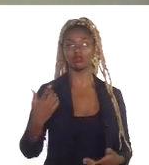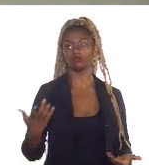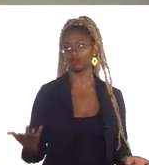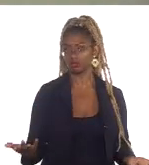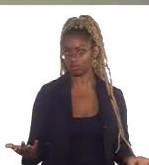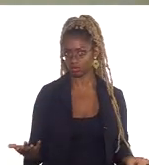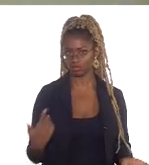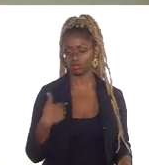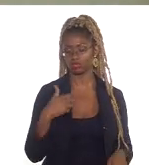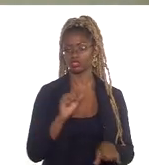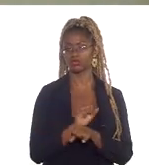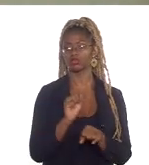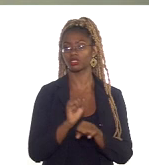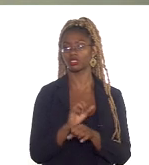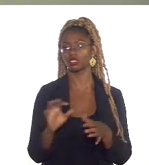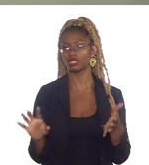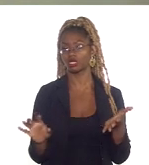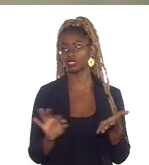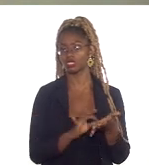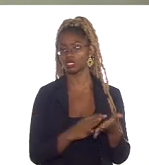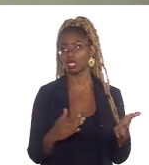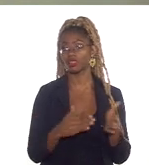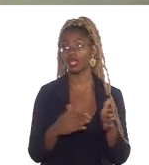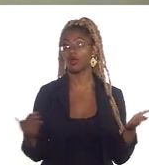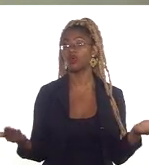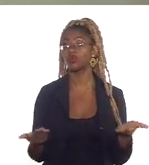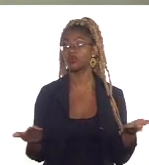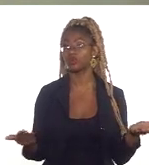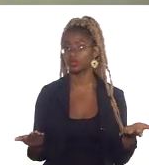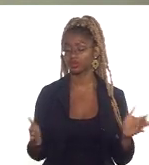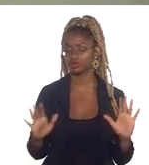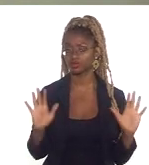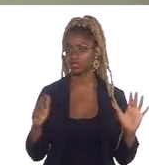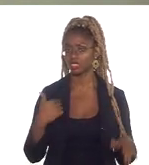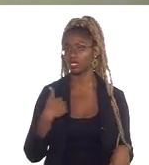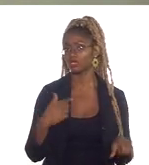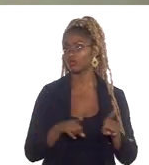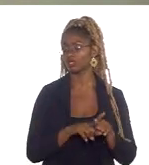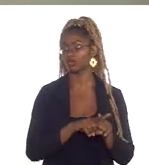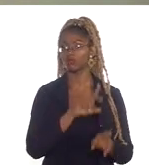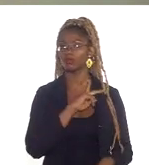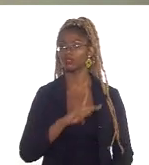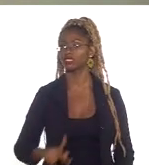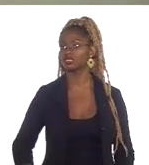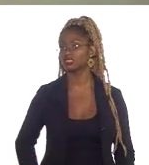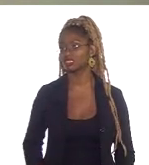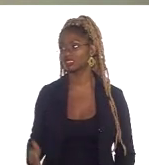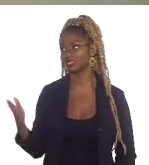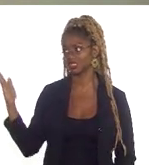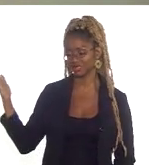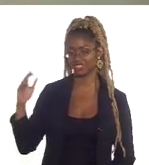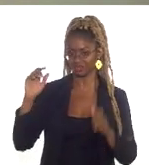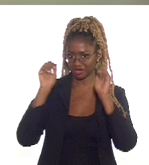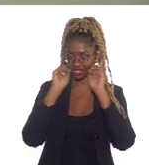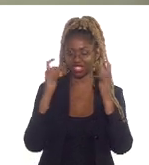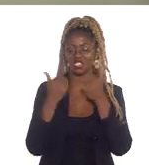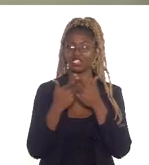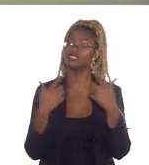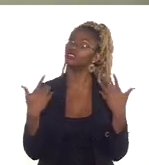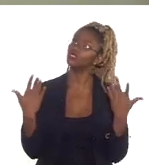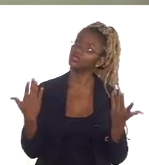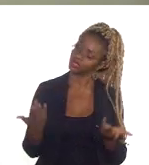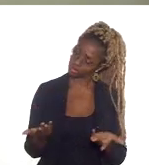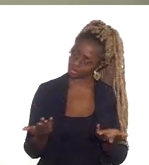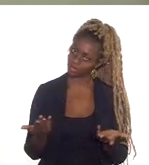E estou esperando o convênio assinado até hoje. Eu e o presidente da nossa casa. Então,